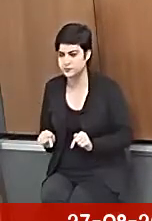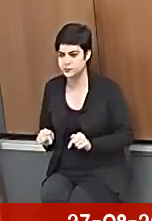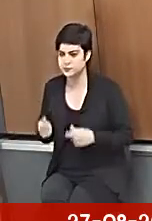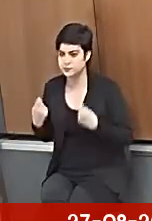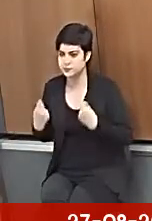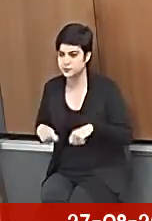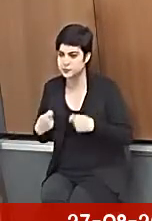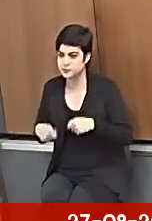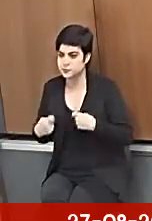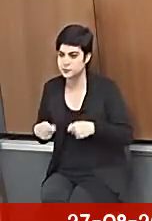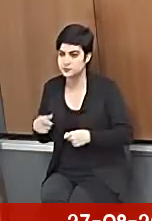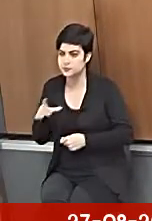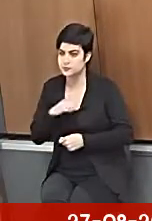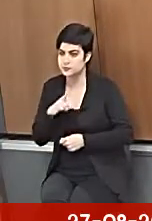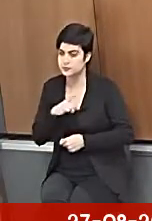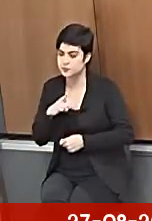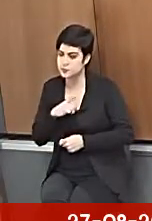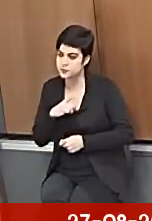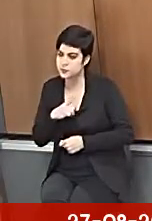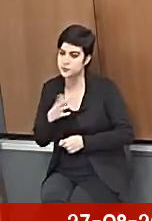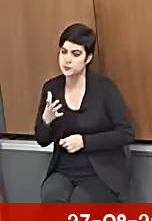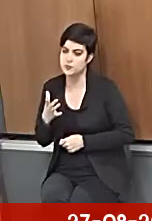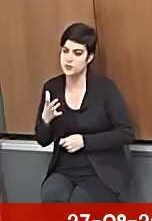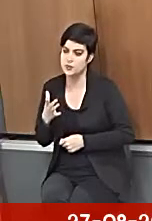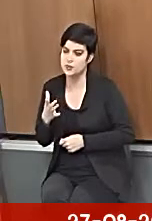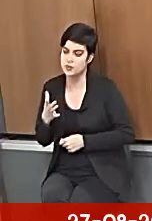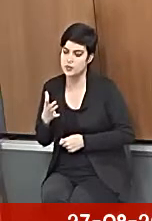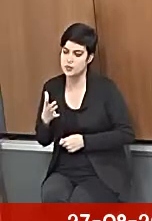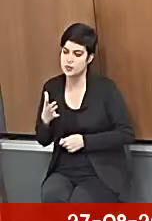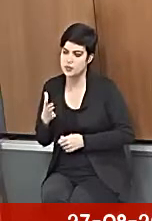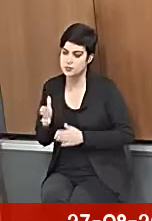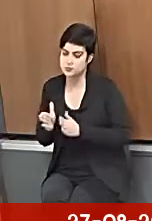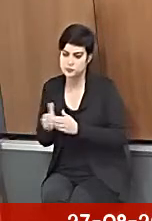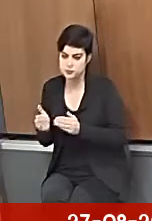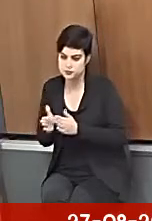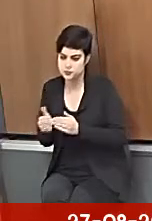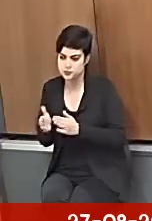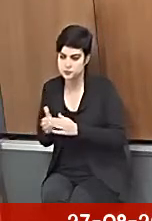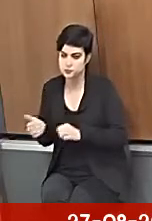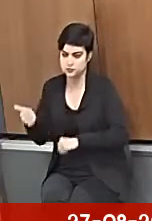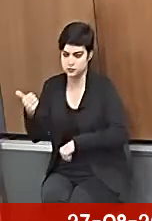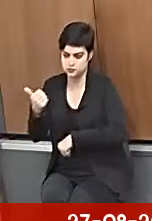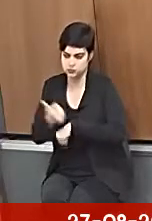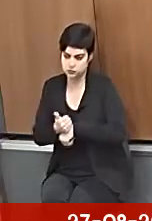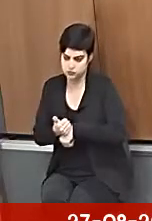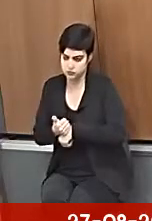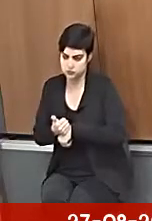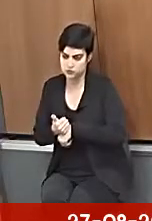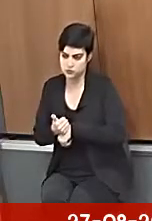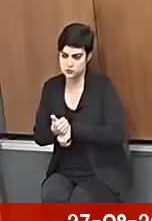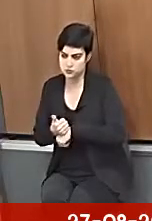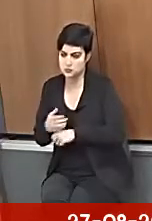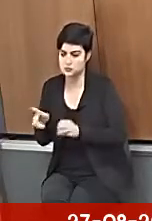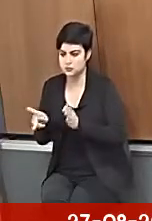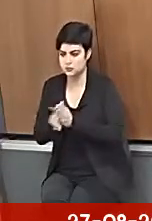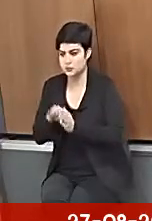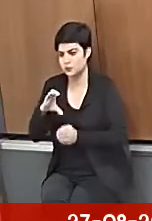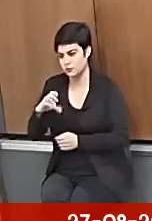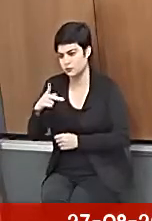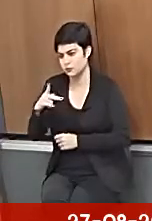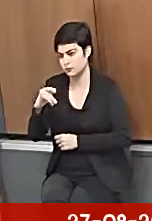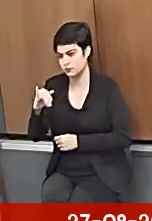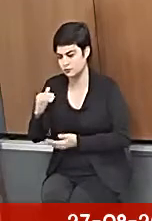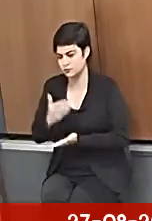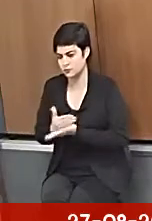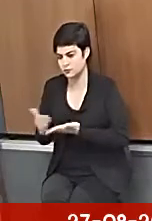que fazer por solicitação do deputado dalmo ribeiro a sua substituição à sé é a sua renúncia da cpi já que está sendo agora